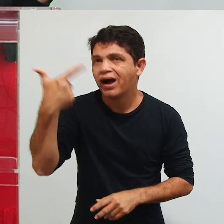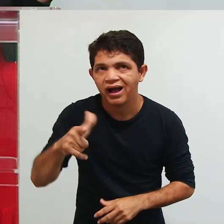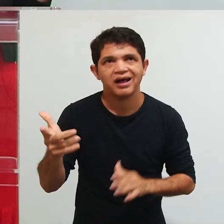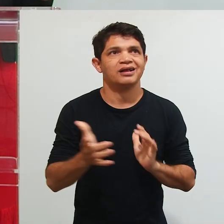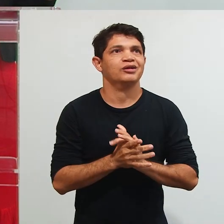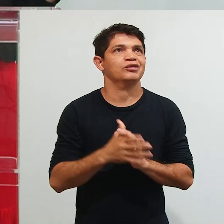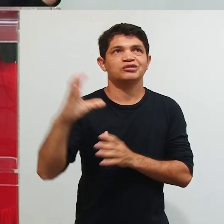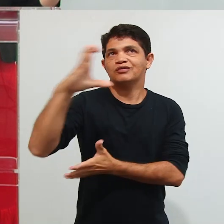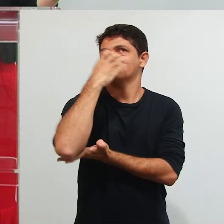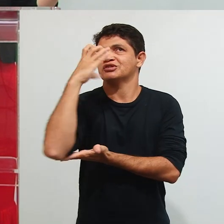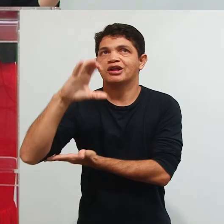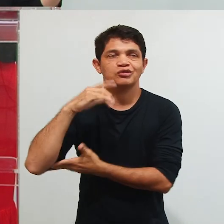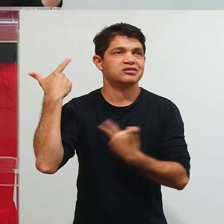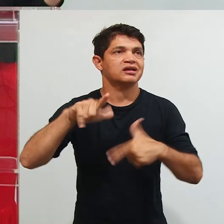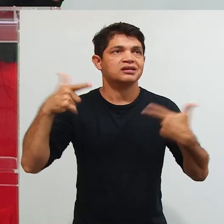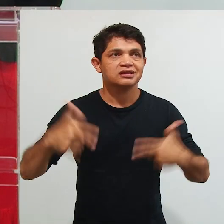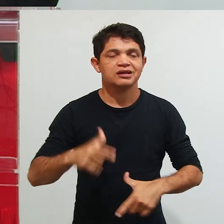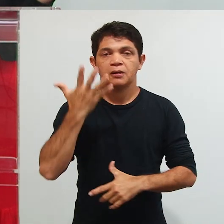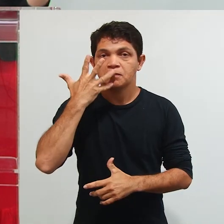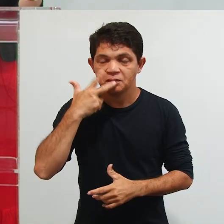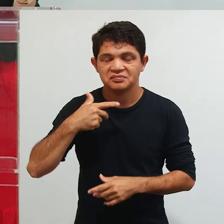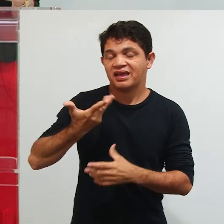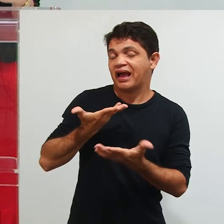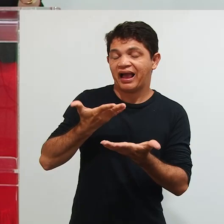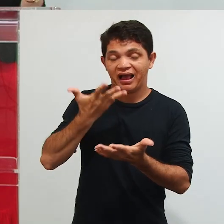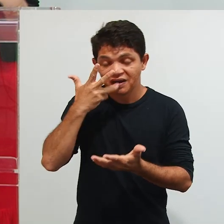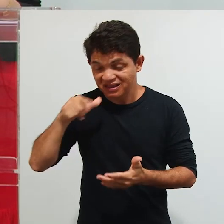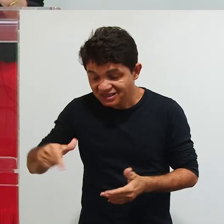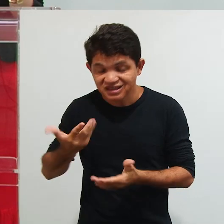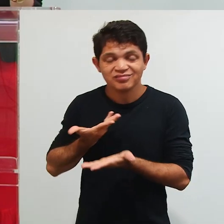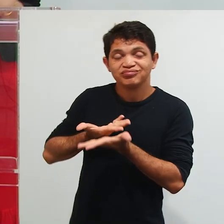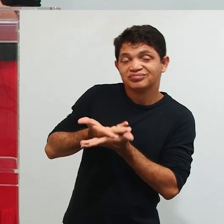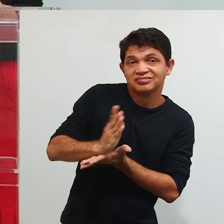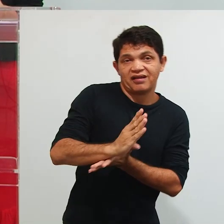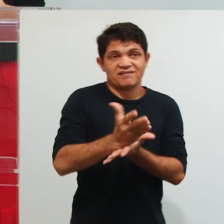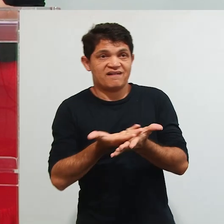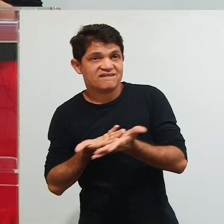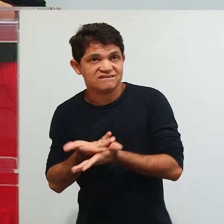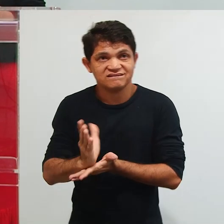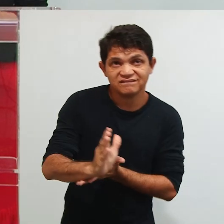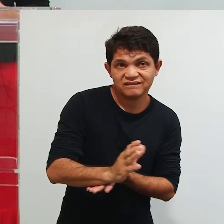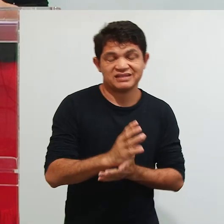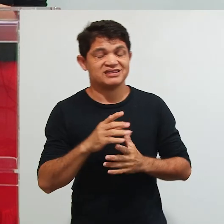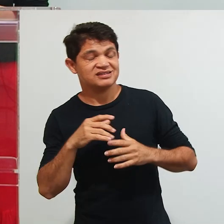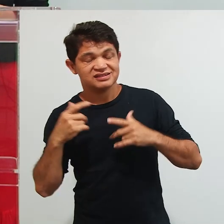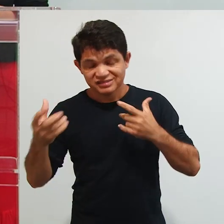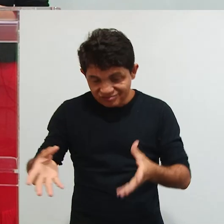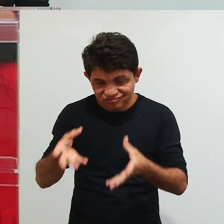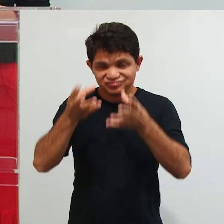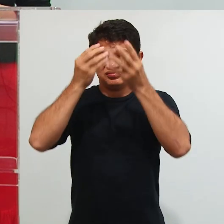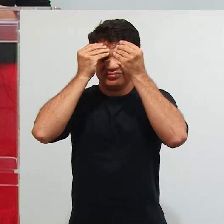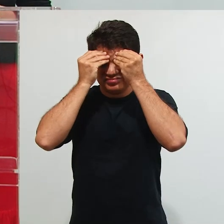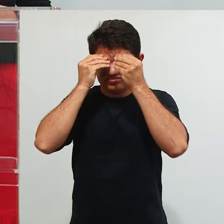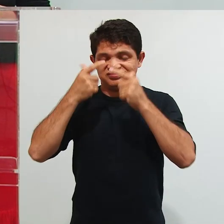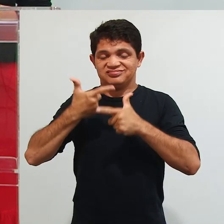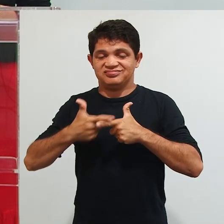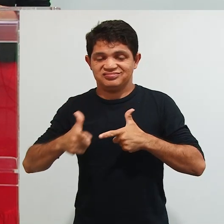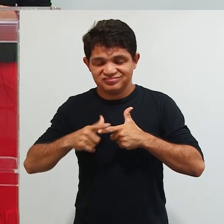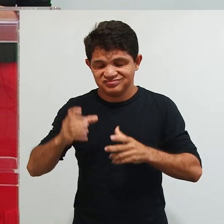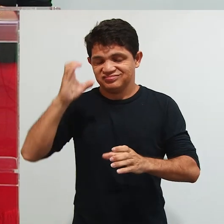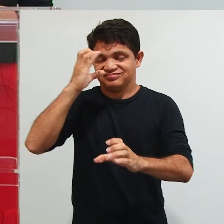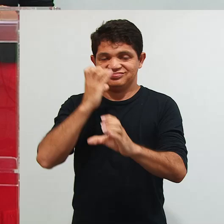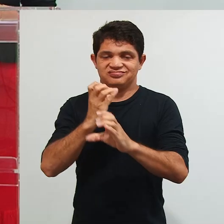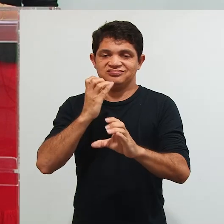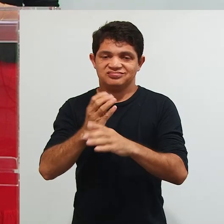tem um ventilador, aí aquela criança fica incomodada ali com aquele calor. Isso pode influenciar também, né, na aprendizagem